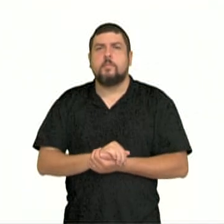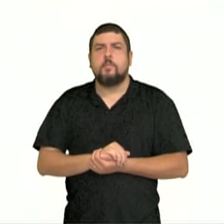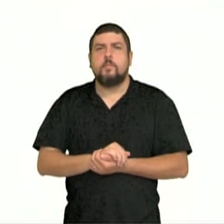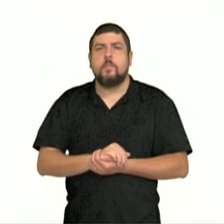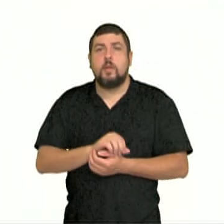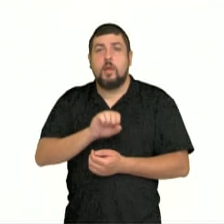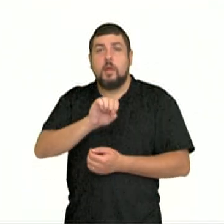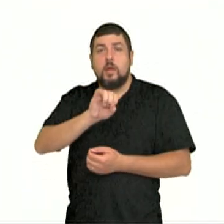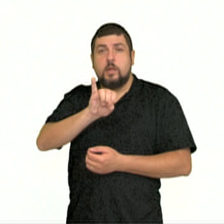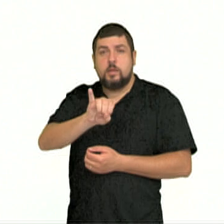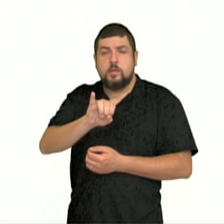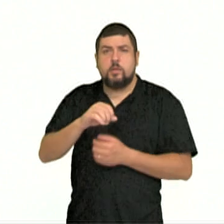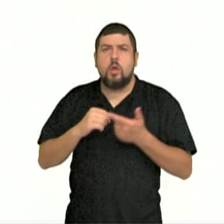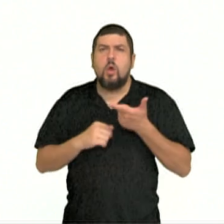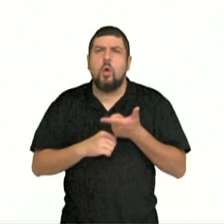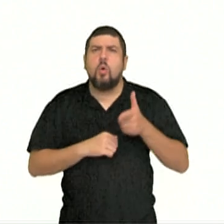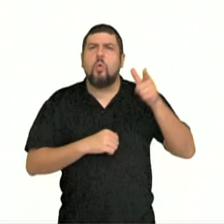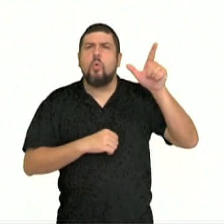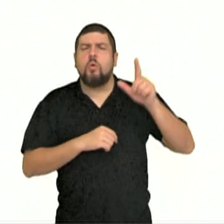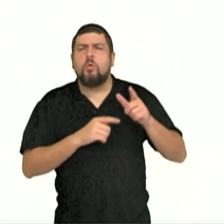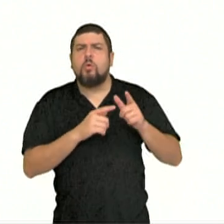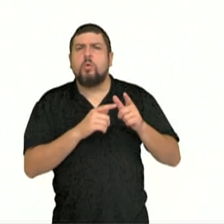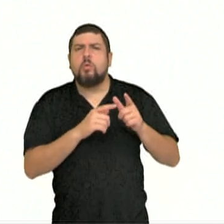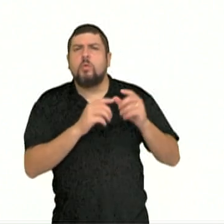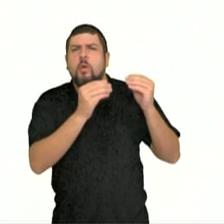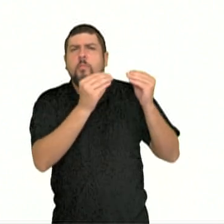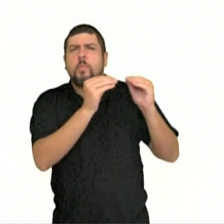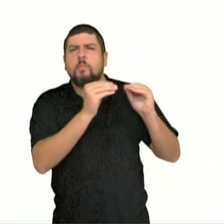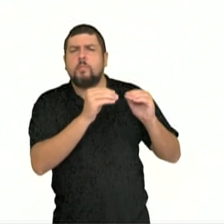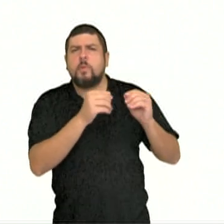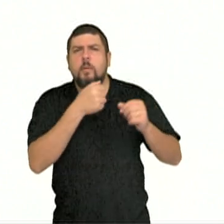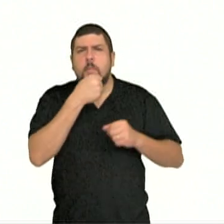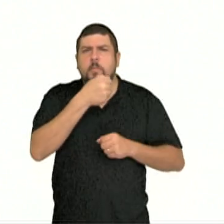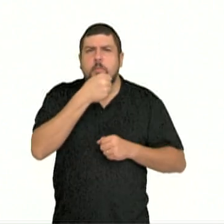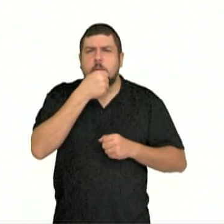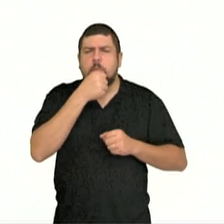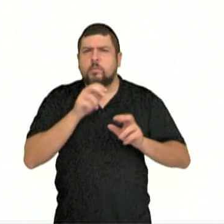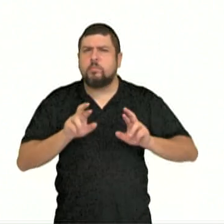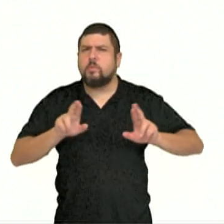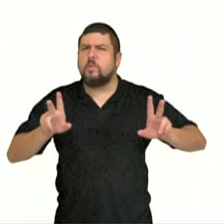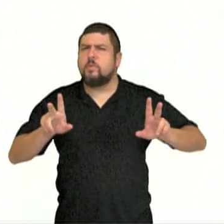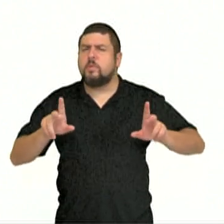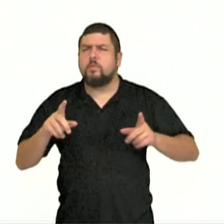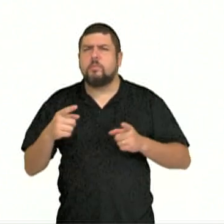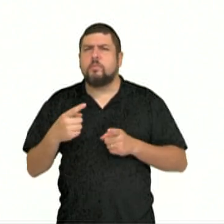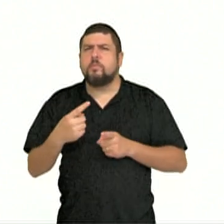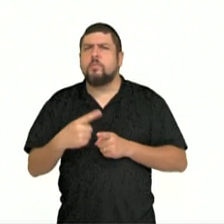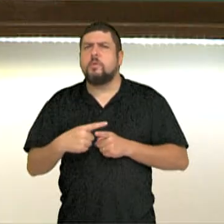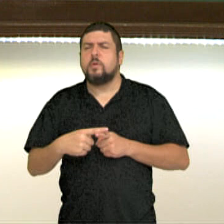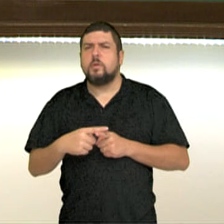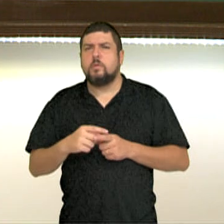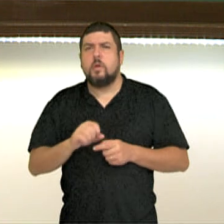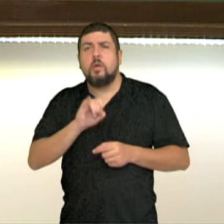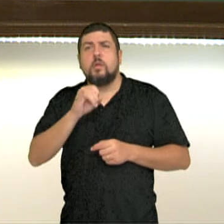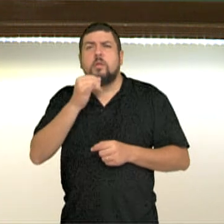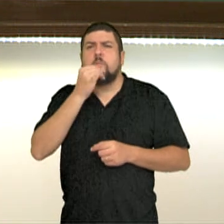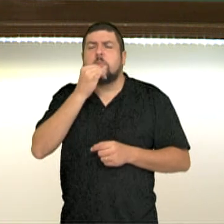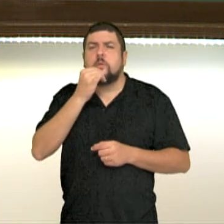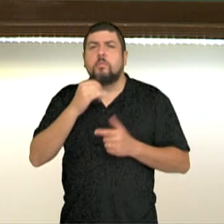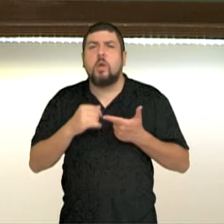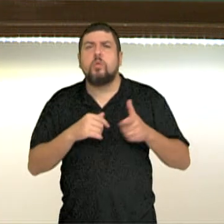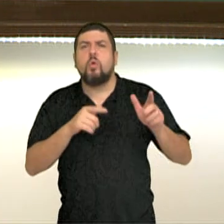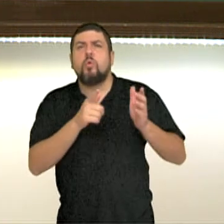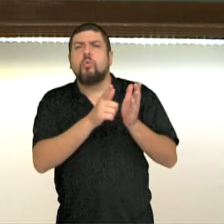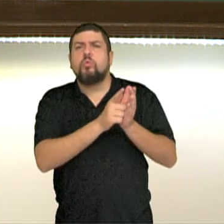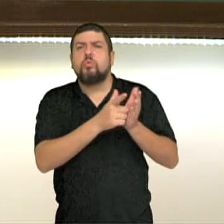houvesse publicação em outro meio de comunicação, a entrevista seria diferente? Por quê? Será que se fosse publicada em um outro tipo